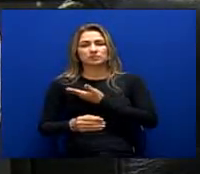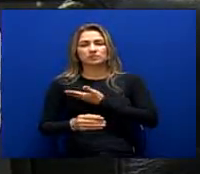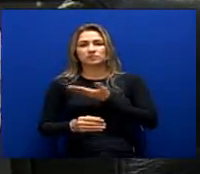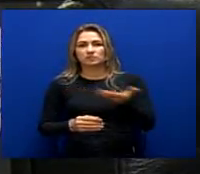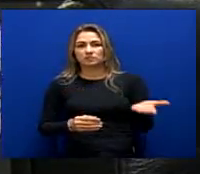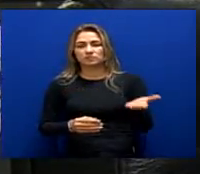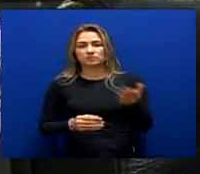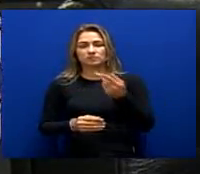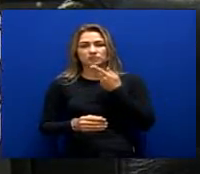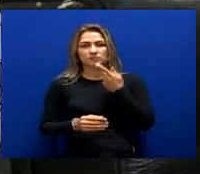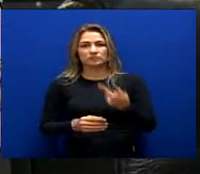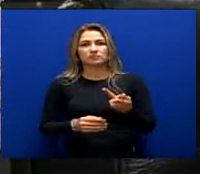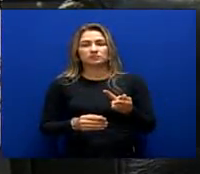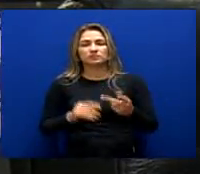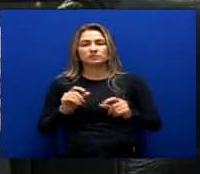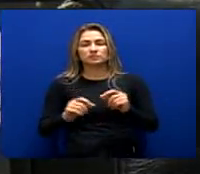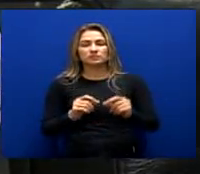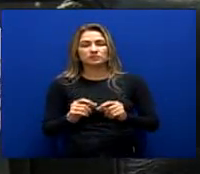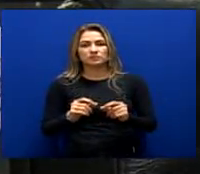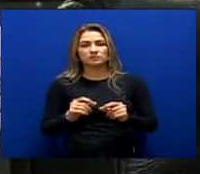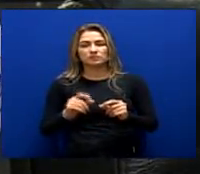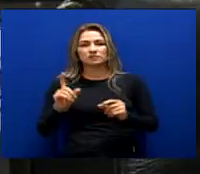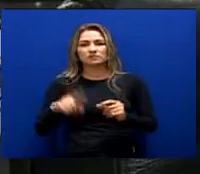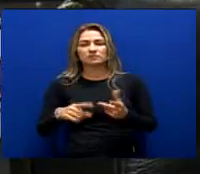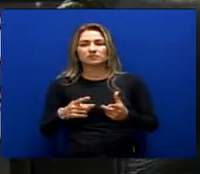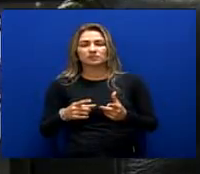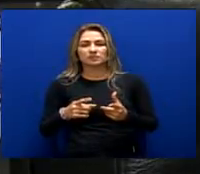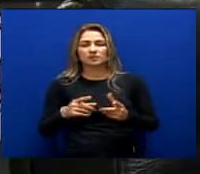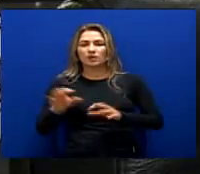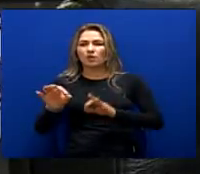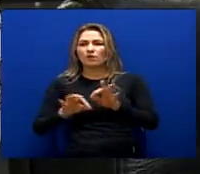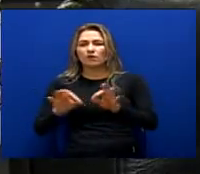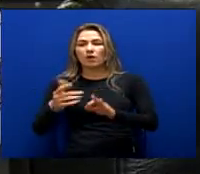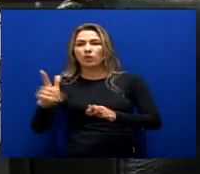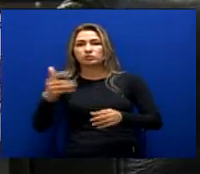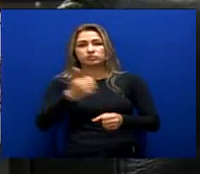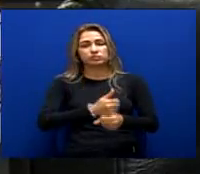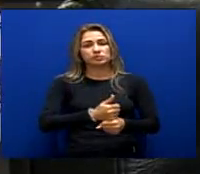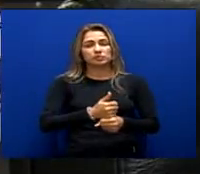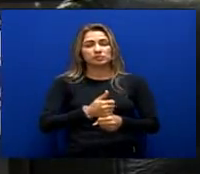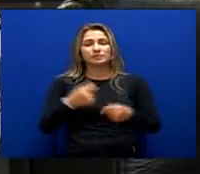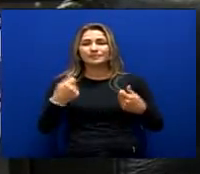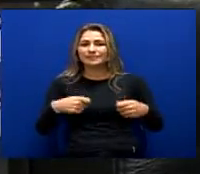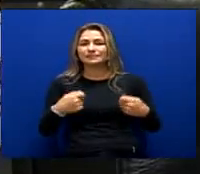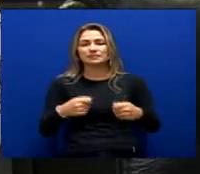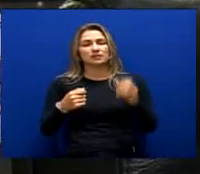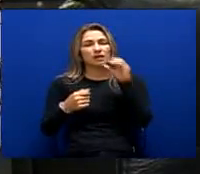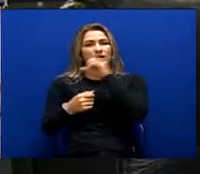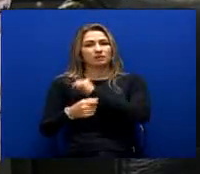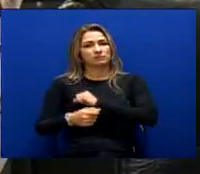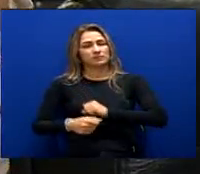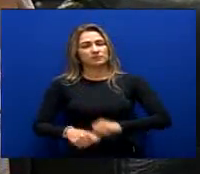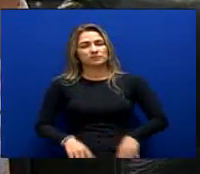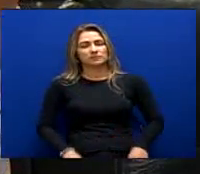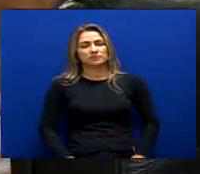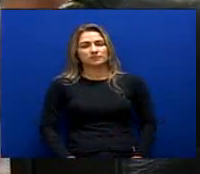essa rede substitutiva ela de fato aconteça a gente precisa conhecer ea gente precisa investir nisso